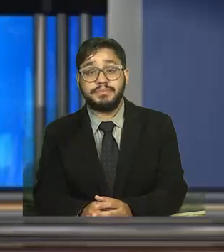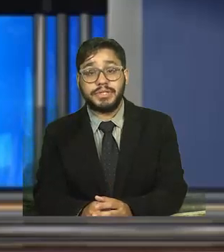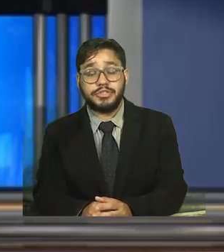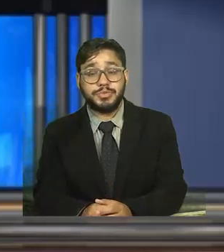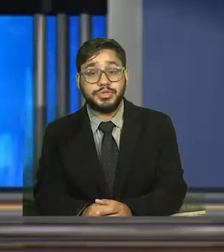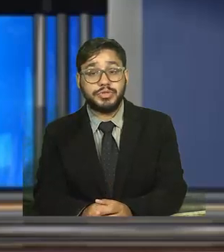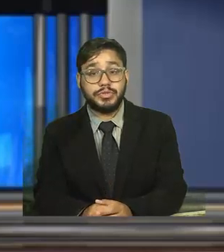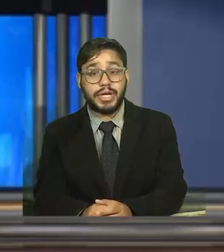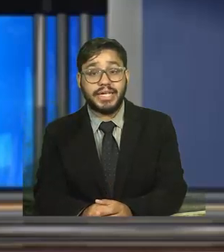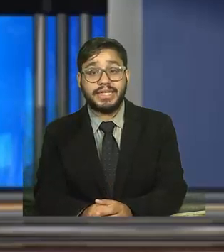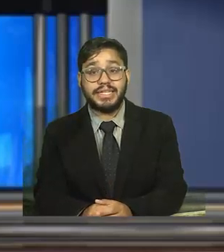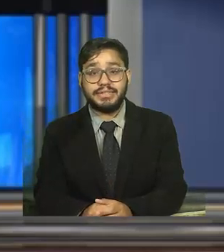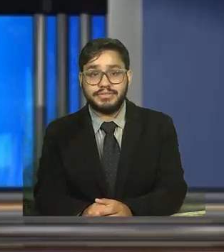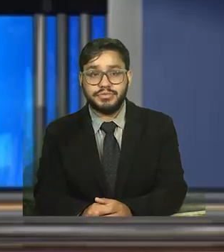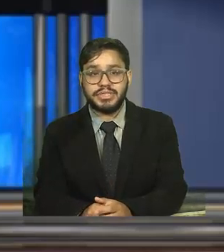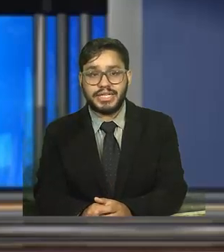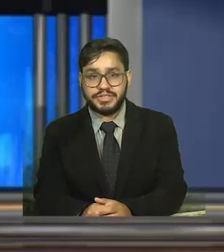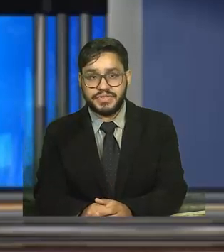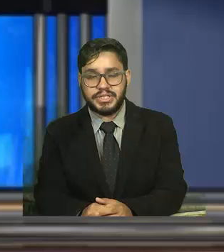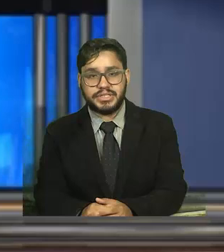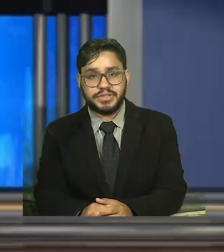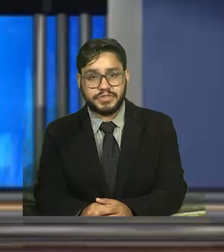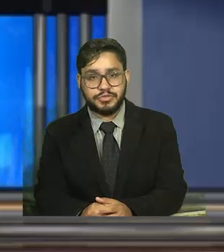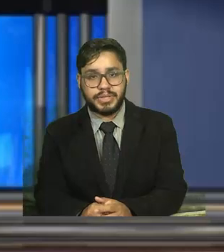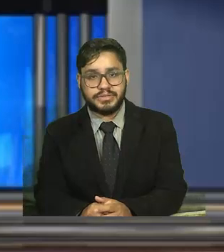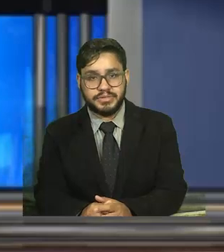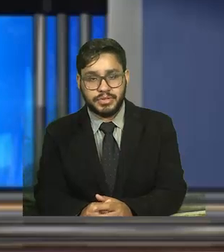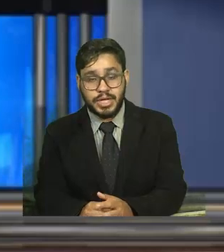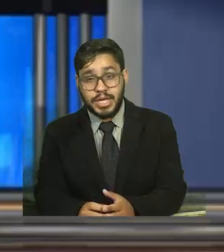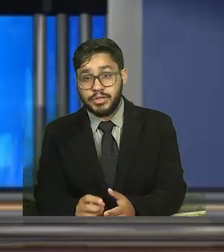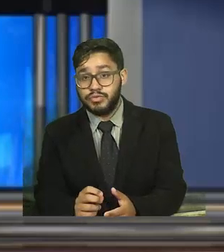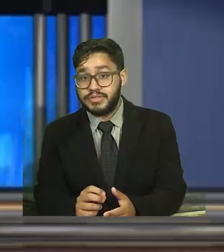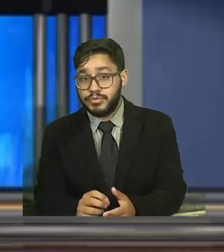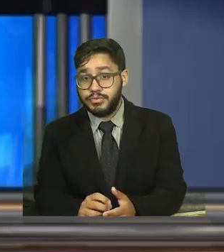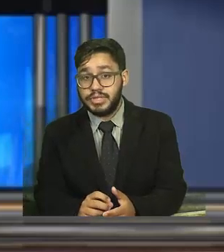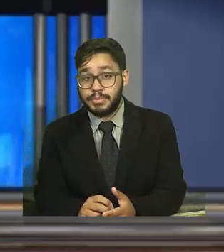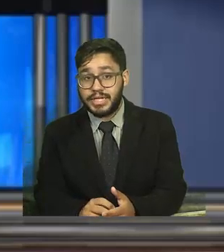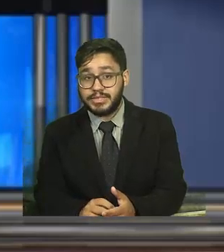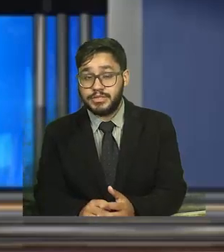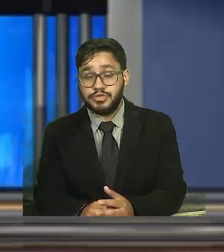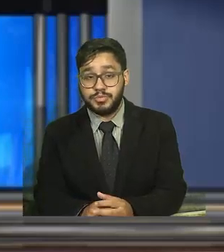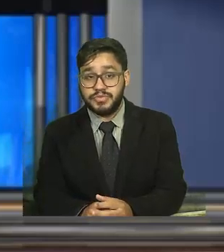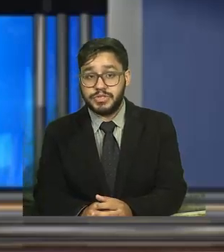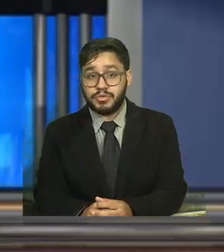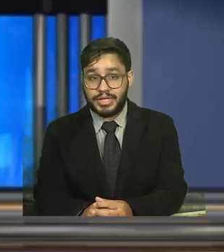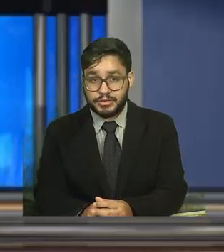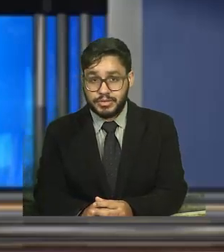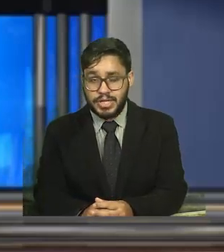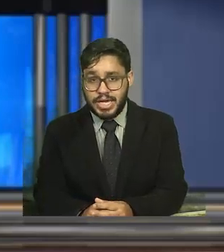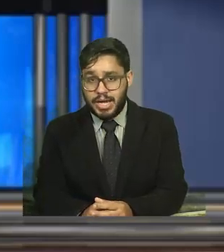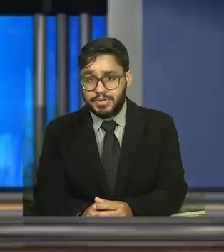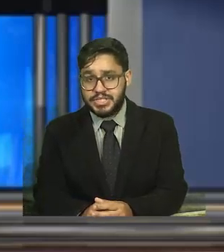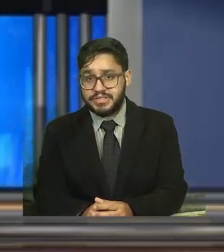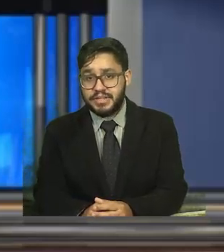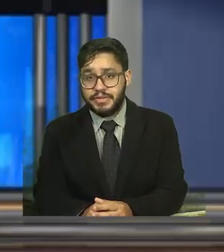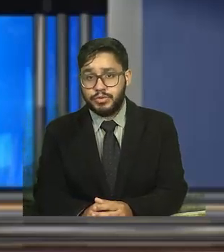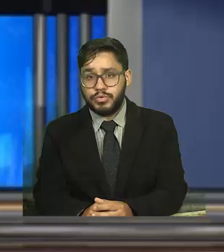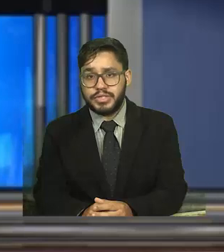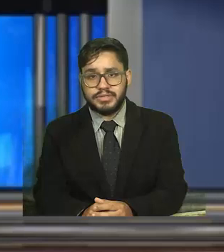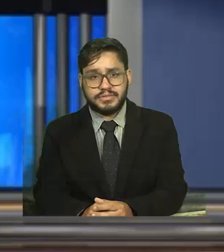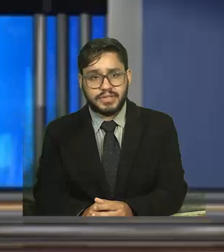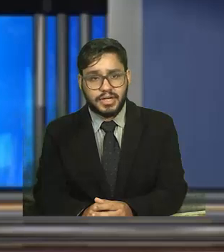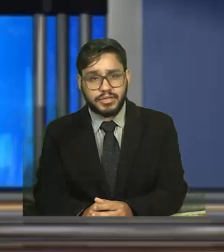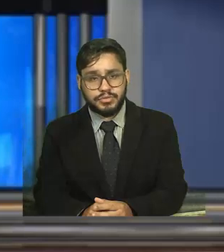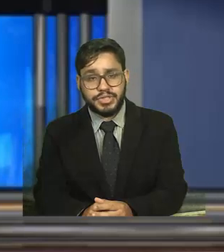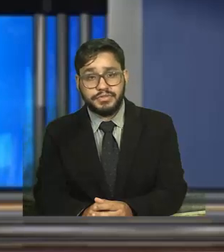de desemprego diminuiu em 15 unidades federativas do Brasil no segundo trimestre de 2024. A pesquisa revelou